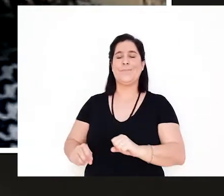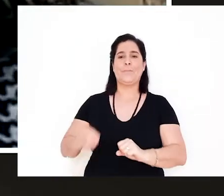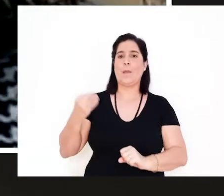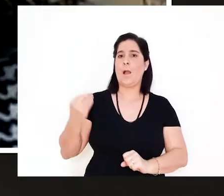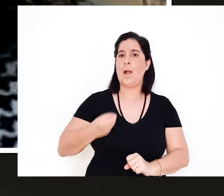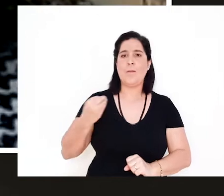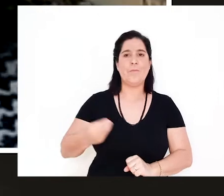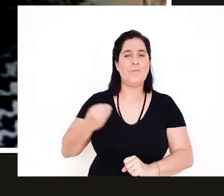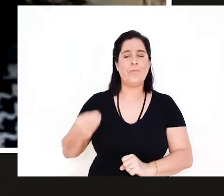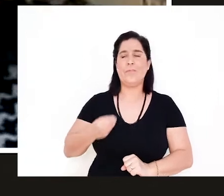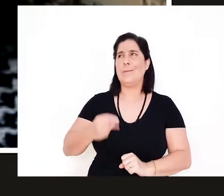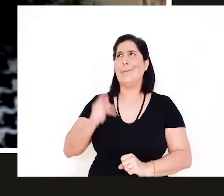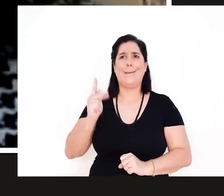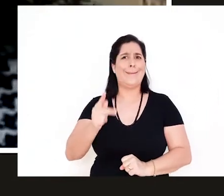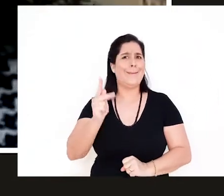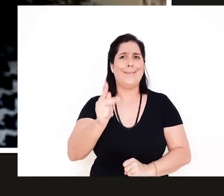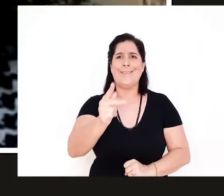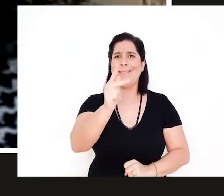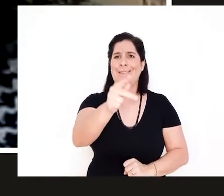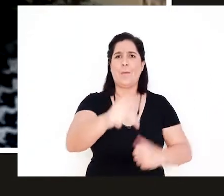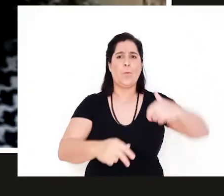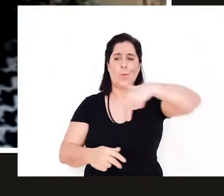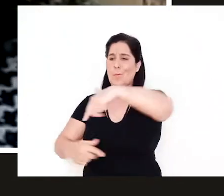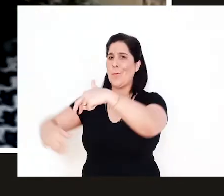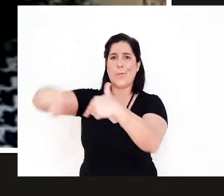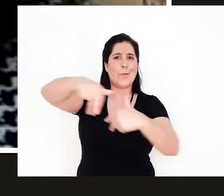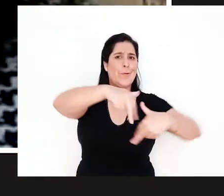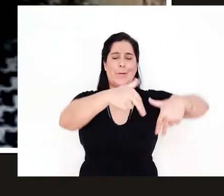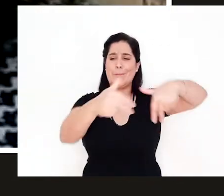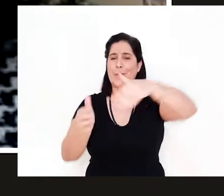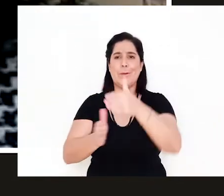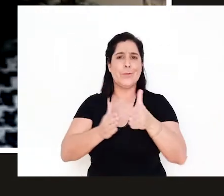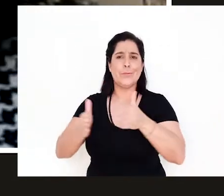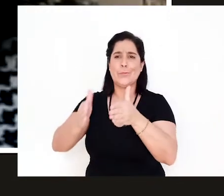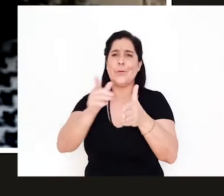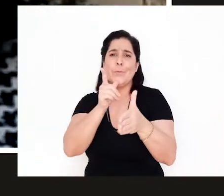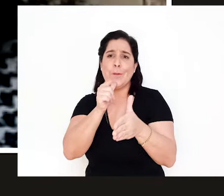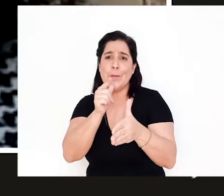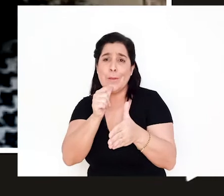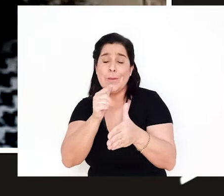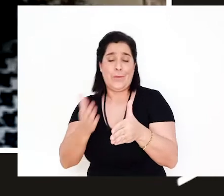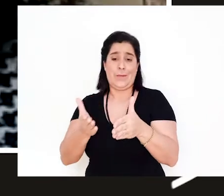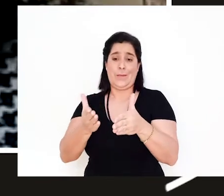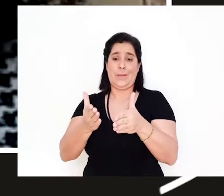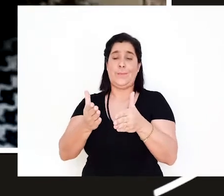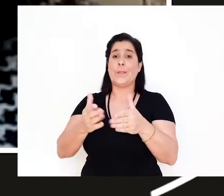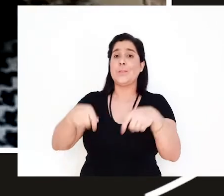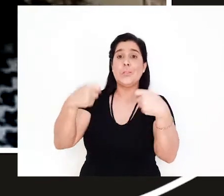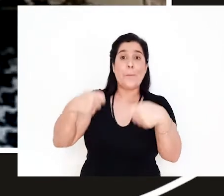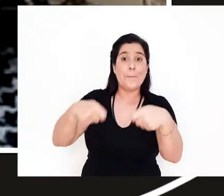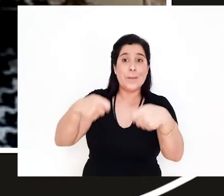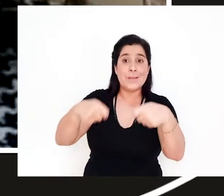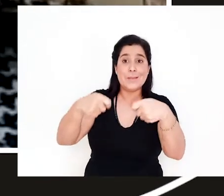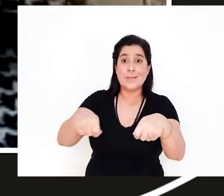assim, circulando pelos rios. E inclusive, para habitar naquela região de Rondônia, onde eu nasci, tinha